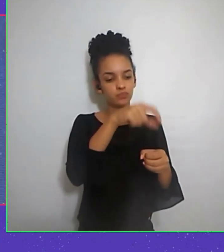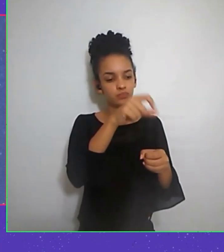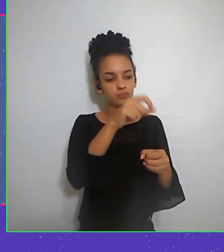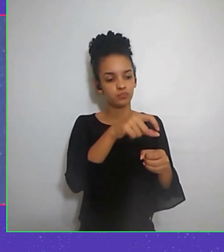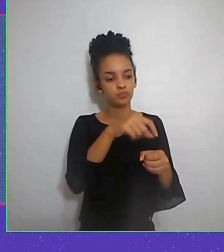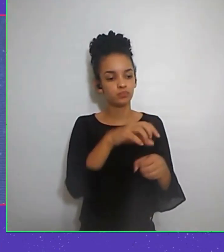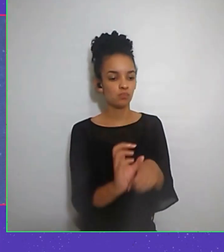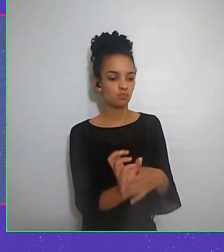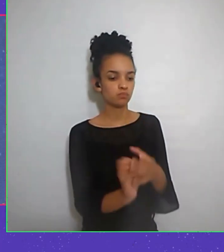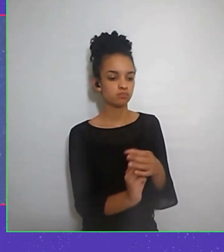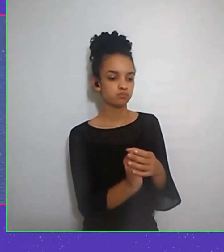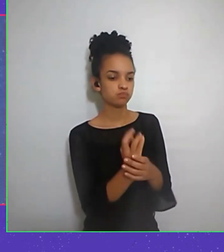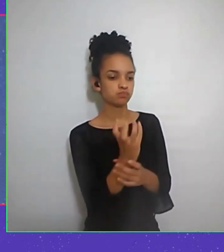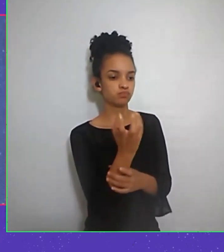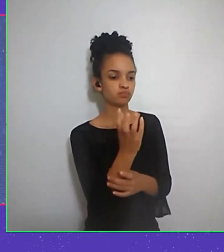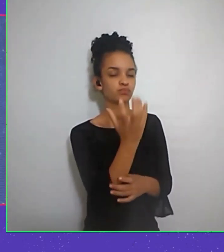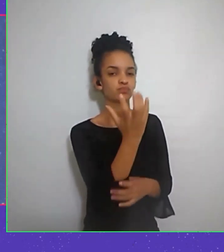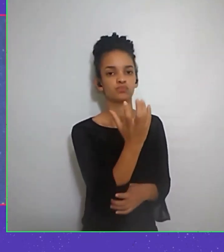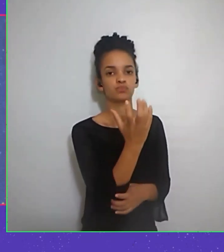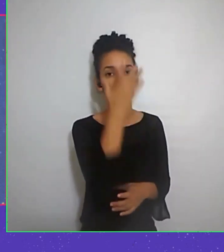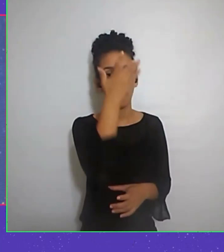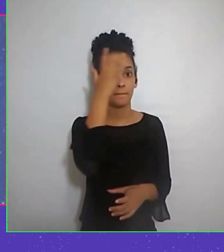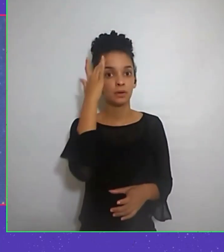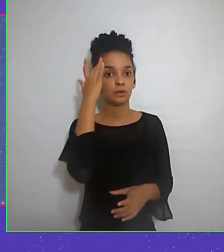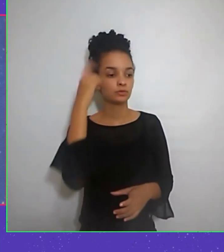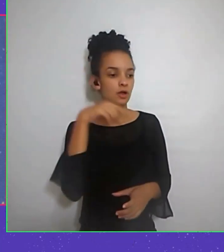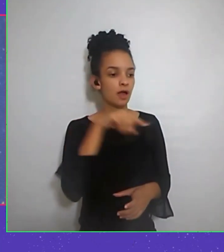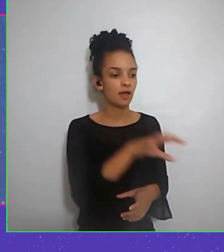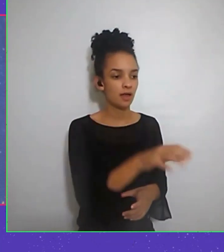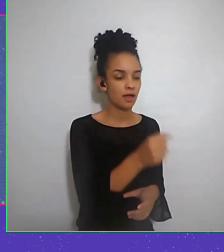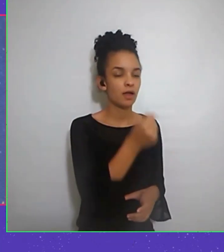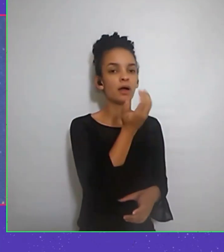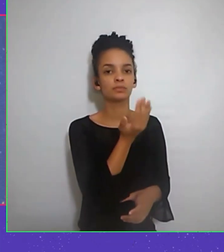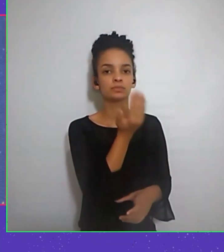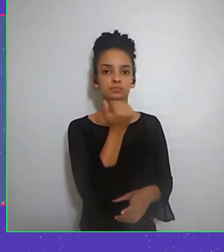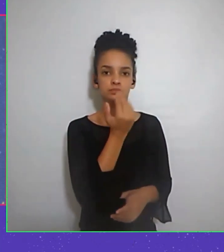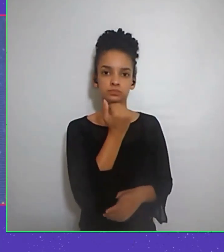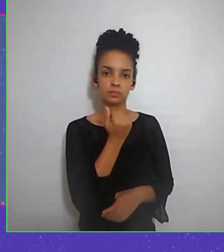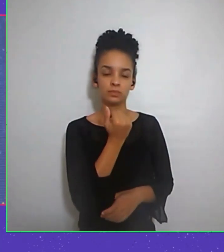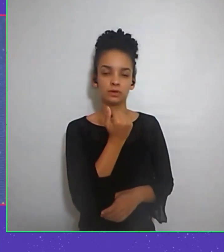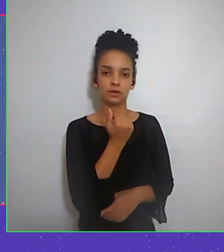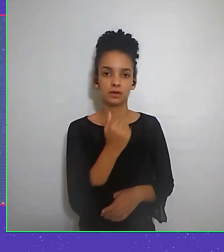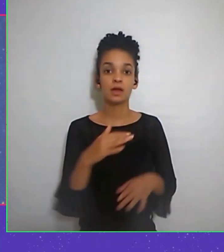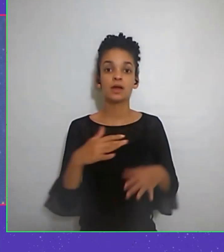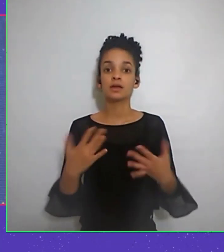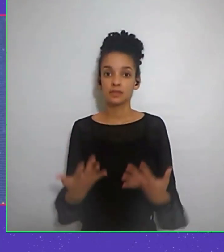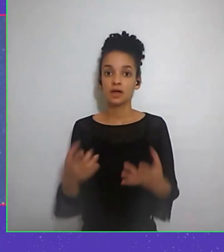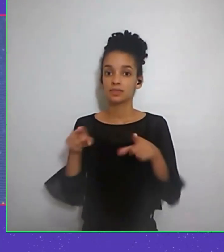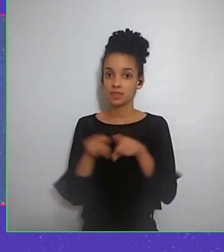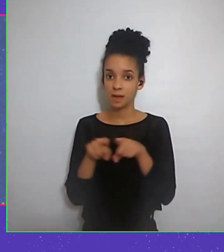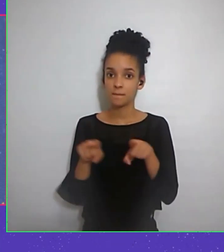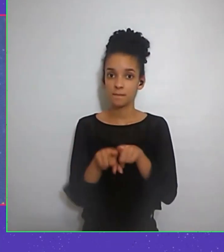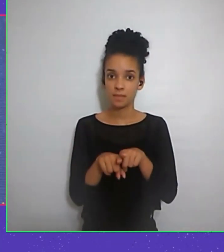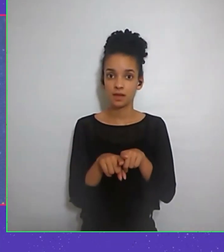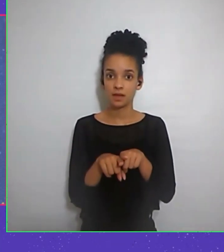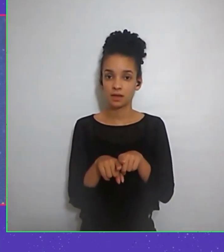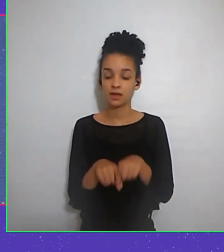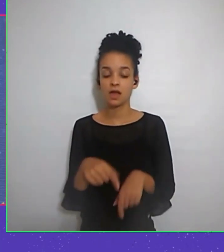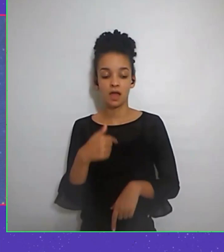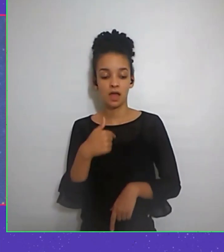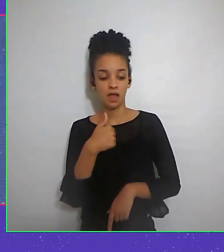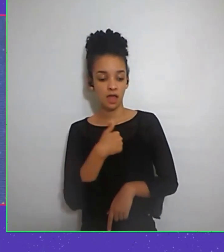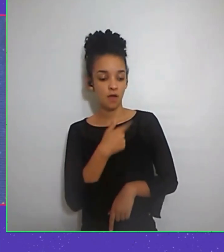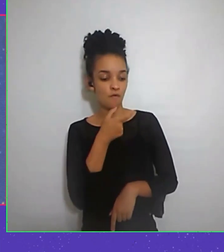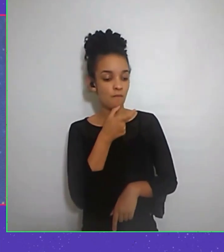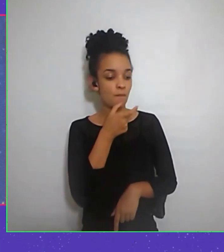come. Assim será a palavra que sair da minha boca, não voltará para mim